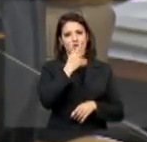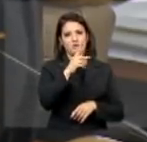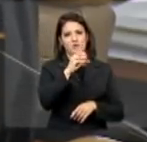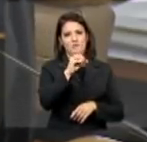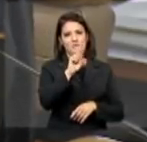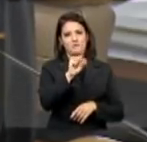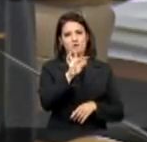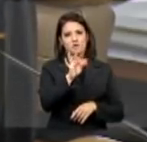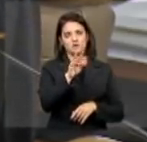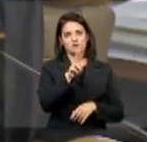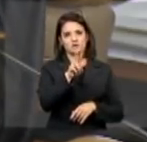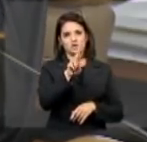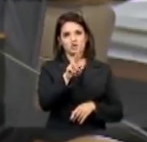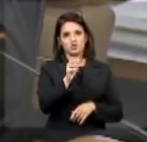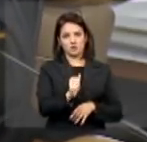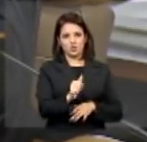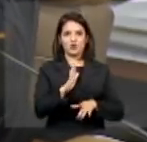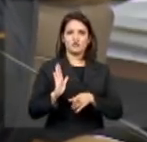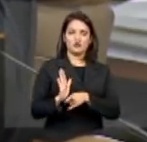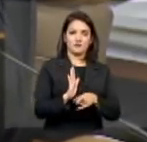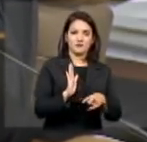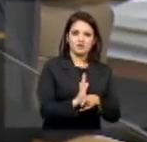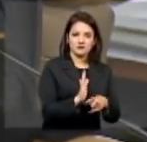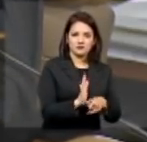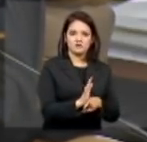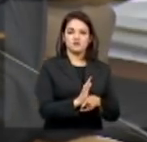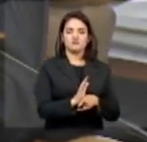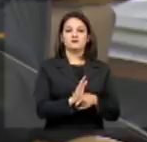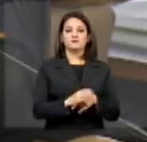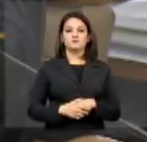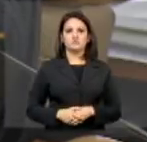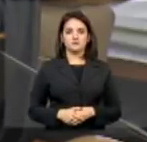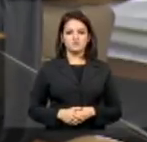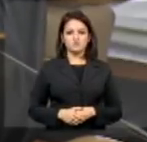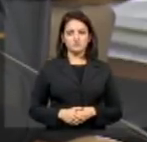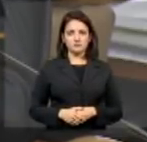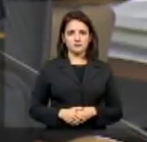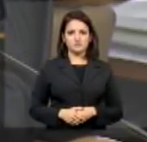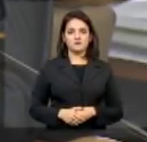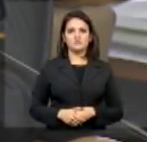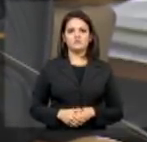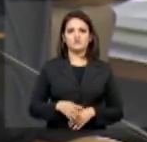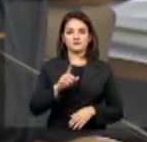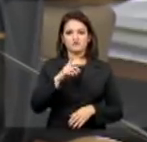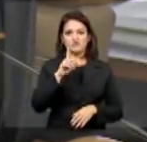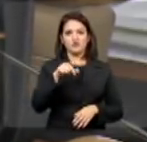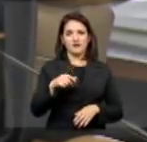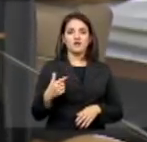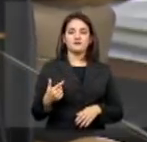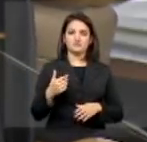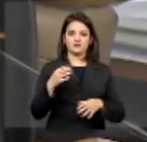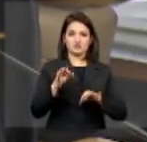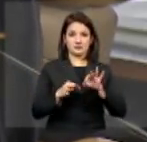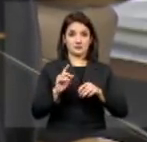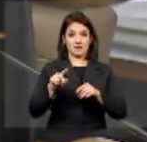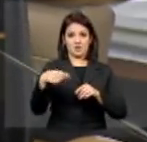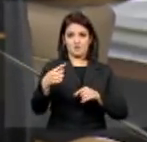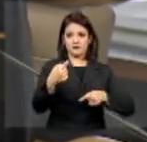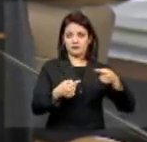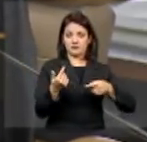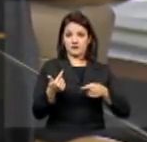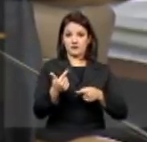colaboração o negócio jurídico colaboração que um outro debate que só espera esse tribunal mas no caso concreto